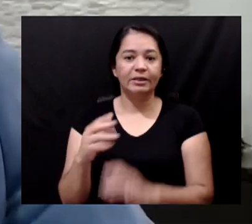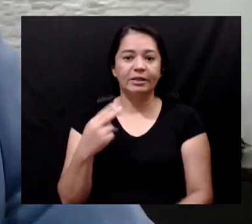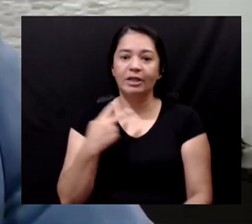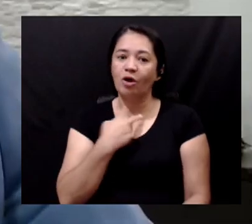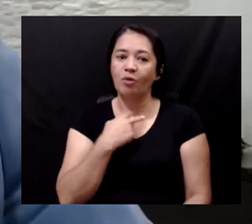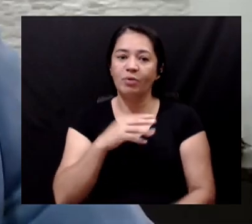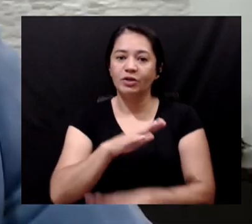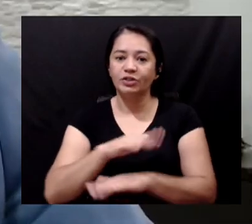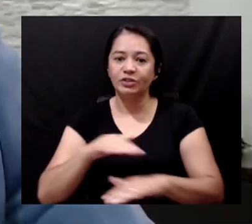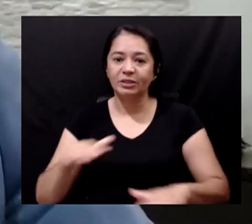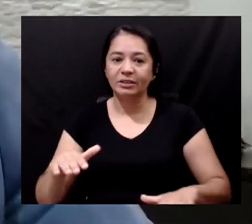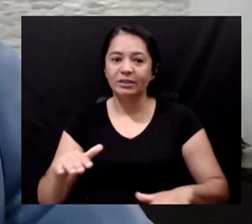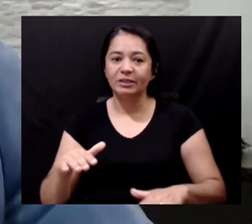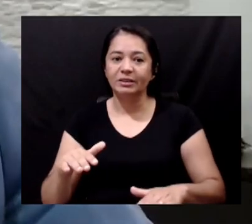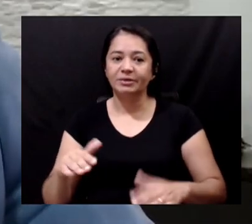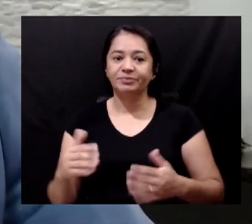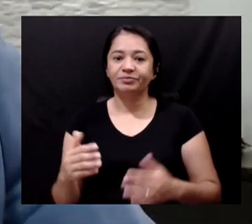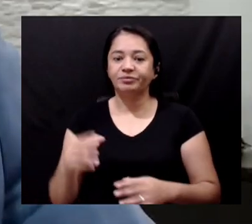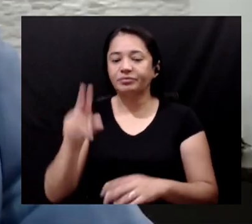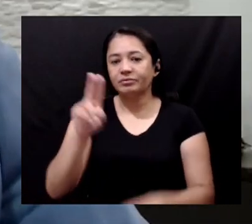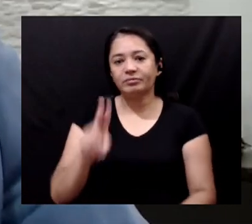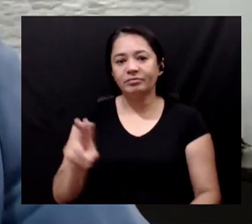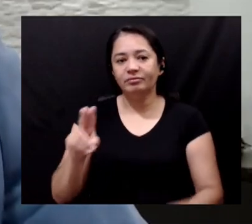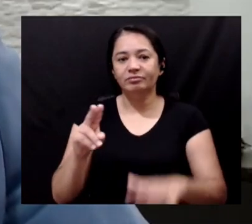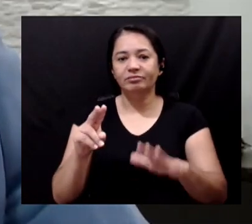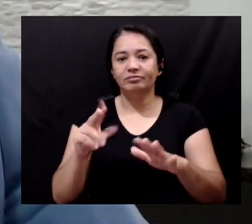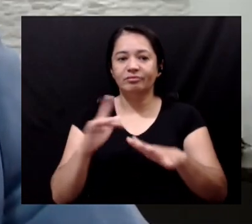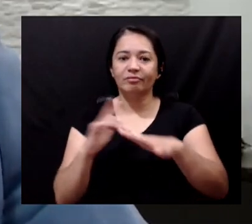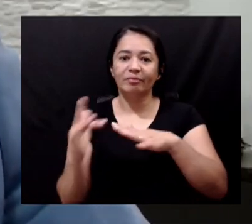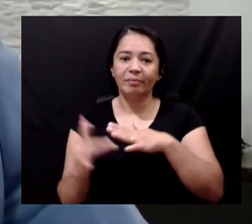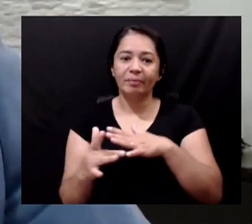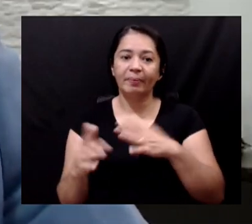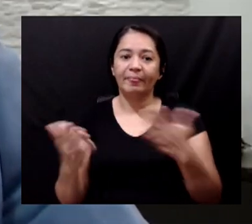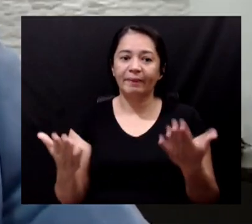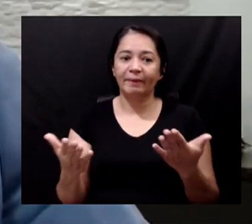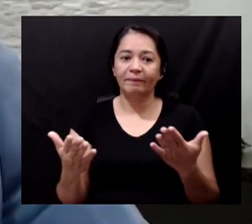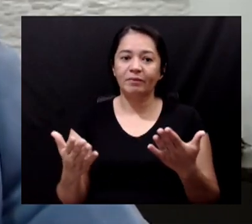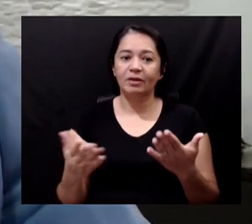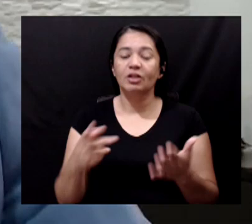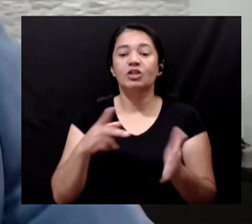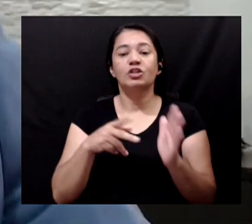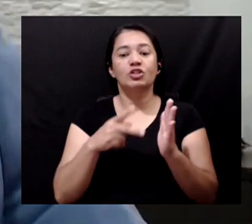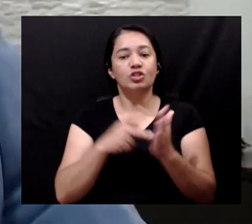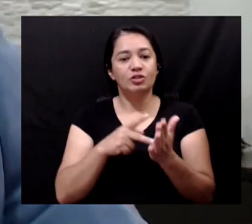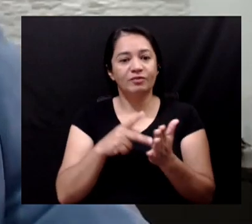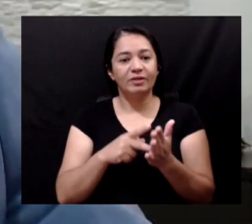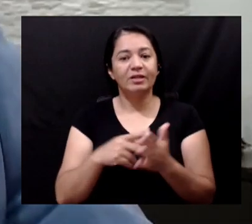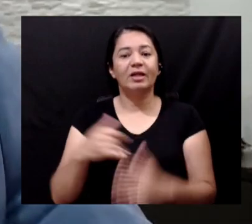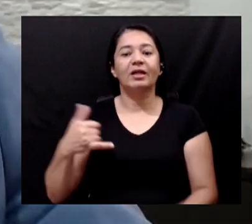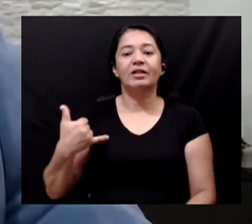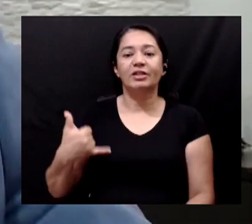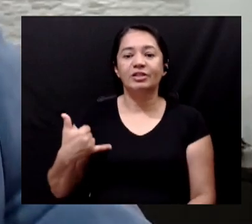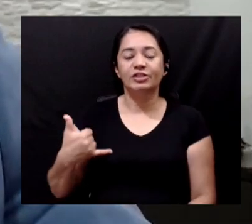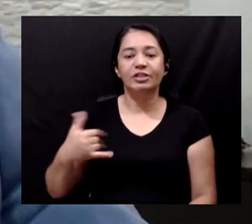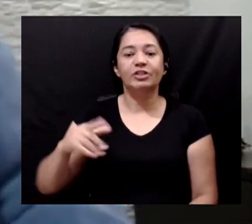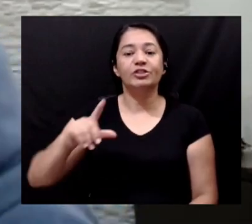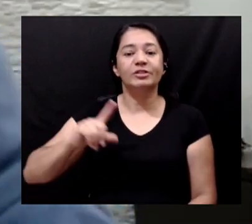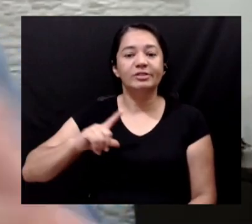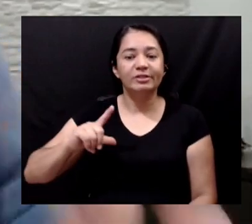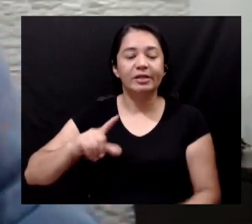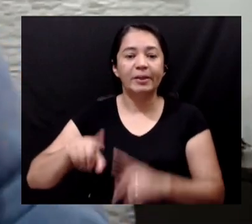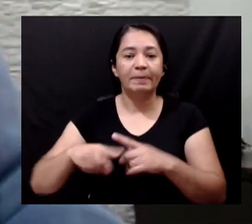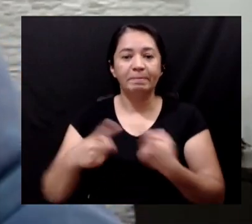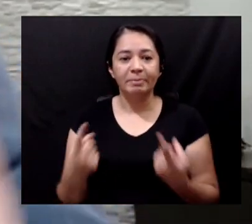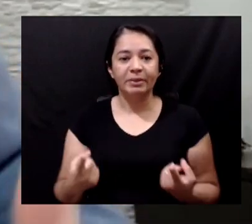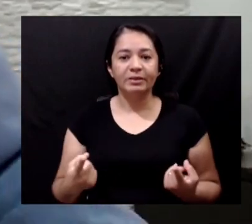anos, utilizem essas redes sociais. Então, há, de fato, uma limitação nesse sentido. Porém, a